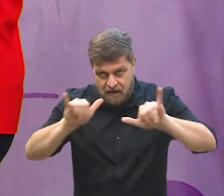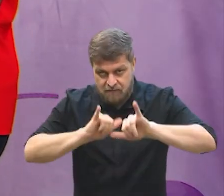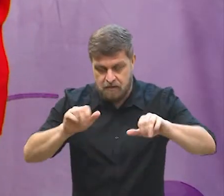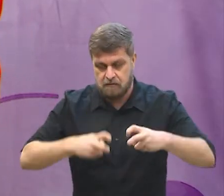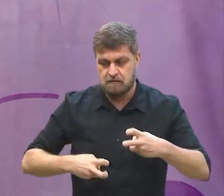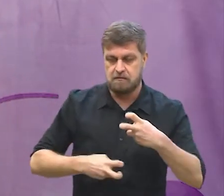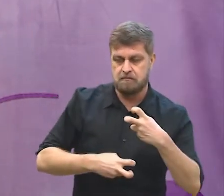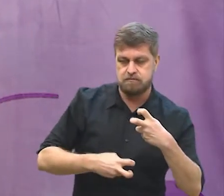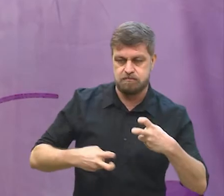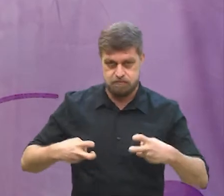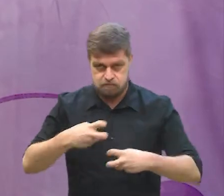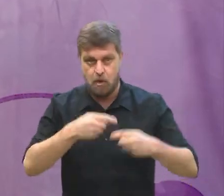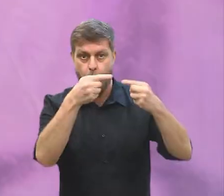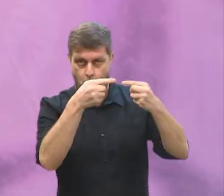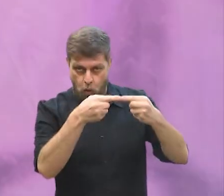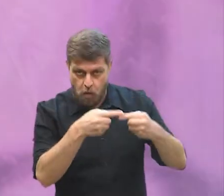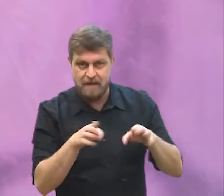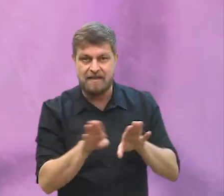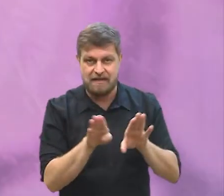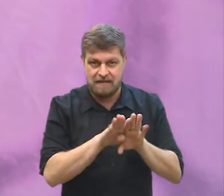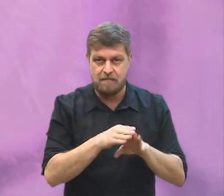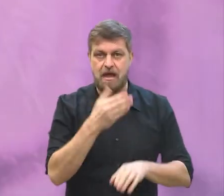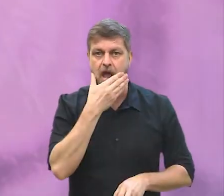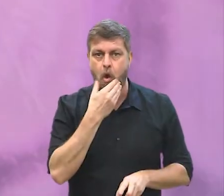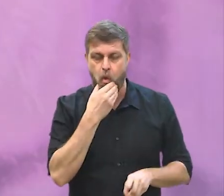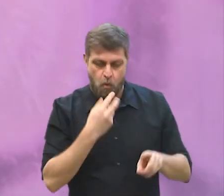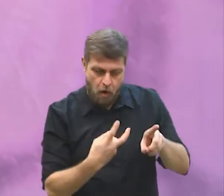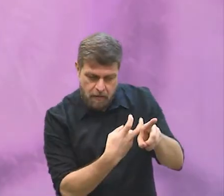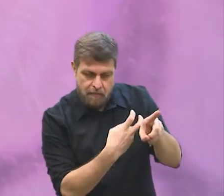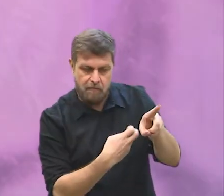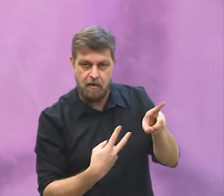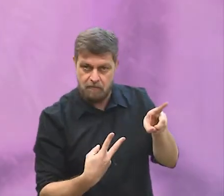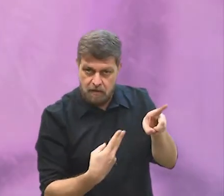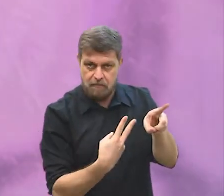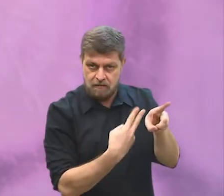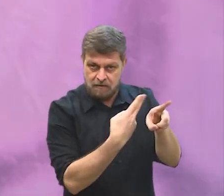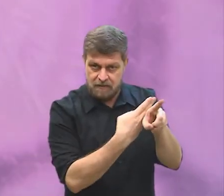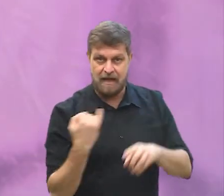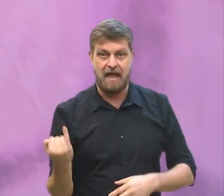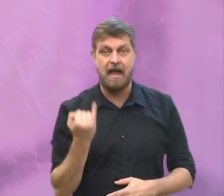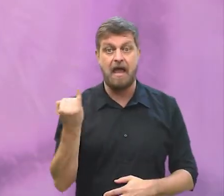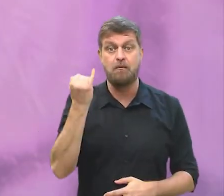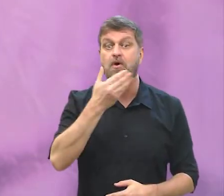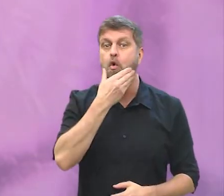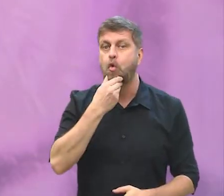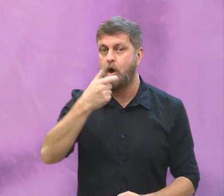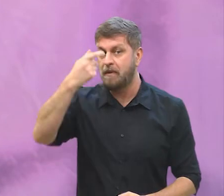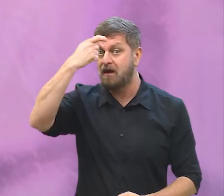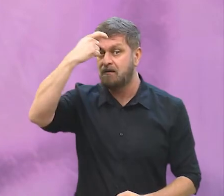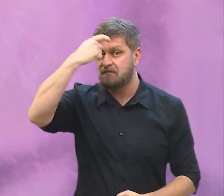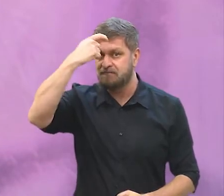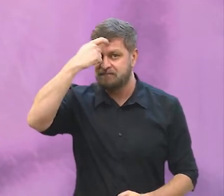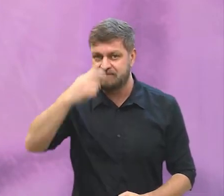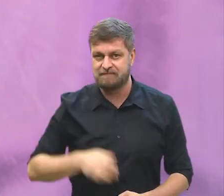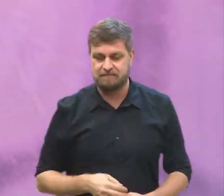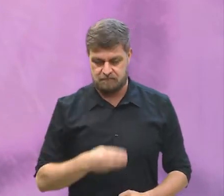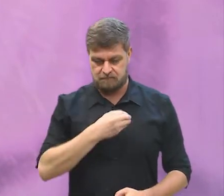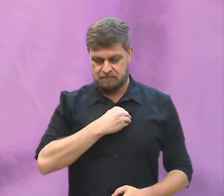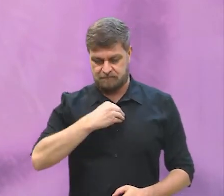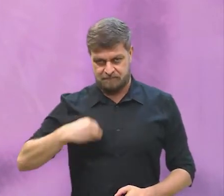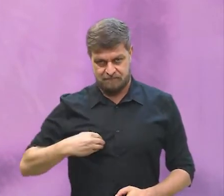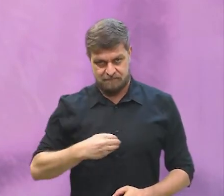E quando a gente fala em relação, pensando em câncer, por exemplo, a gente fica preocupado com isso. Os pacientes não